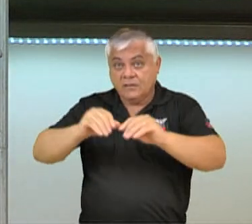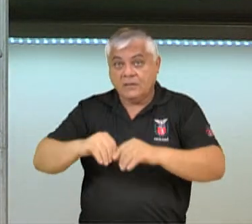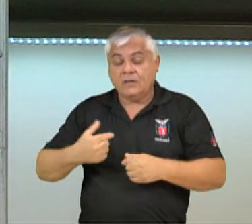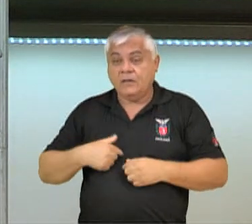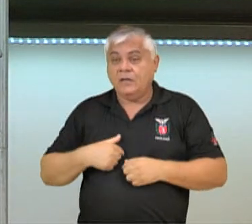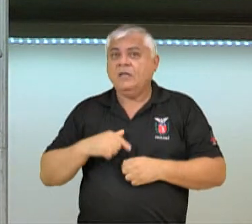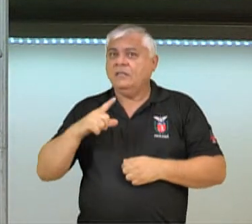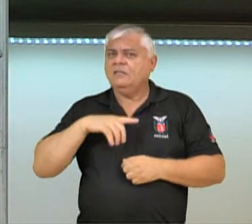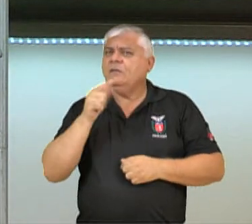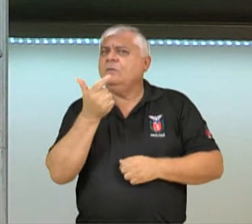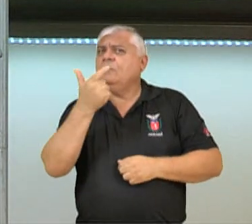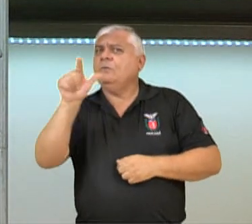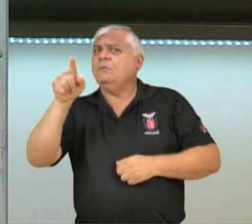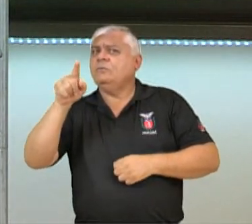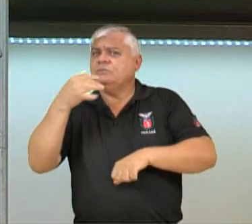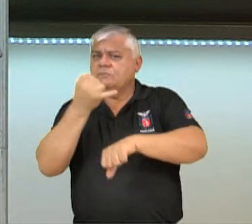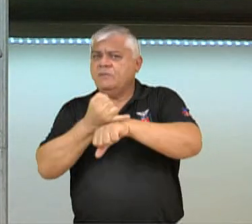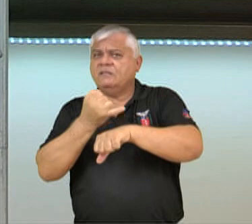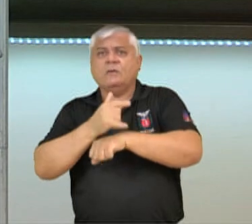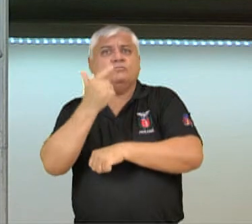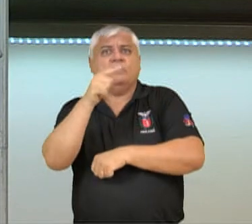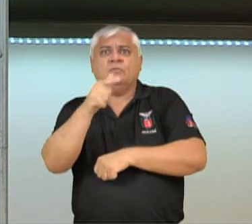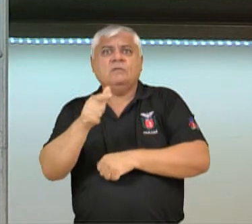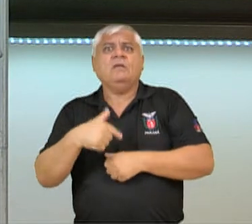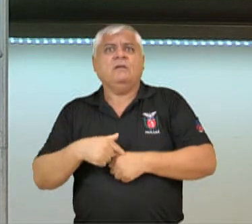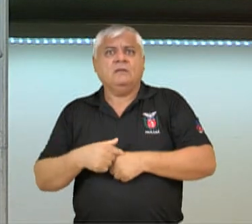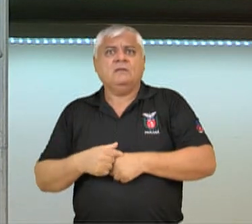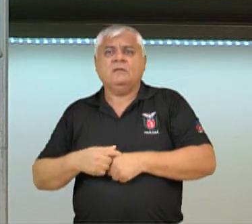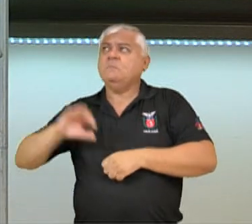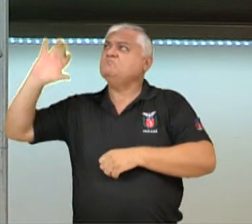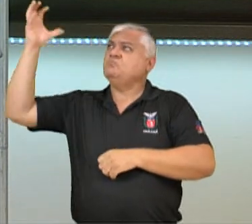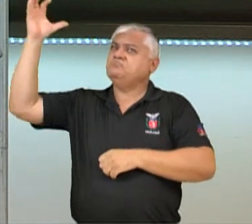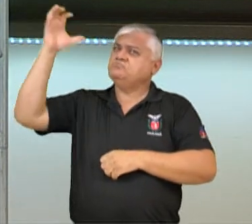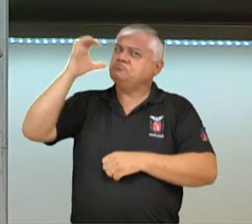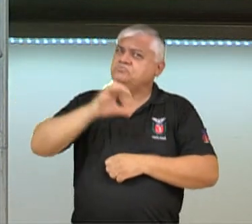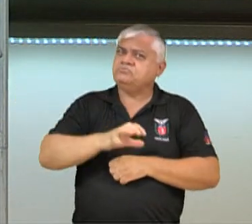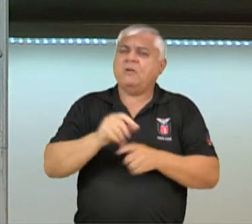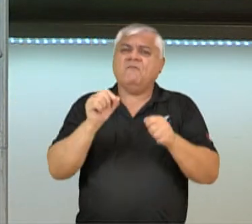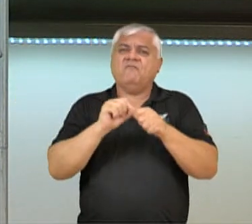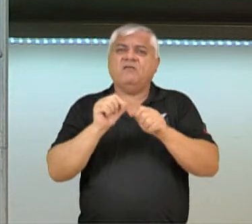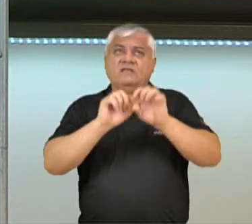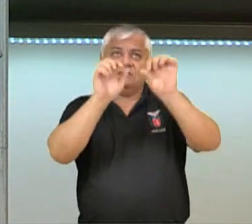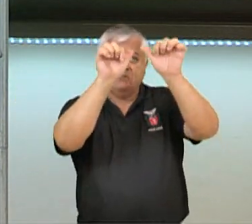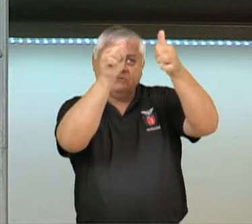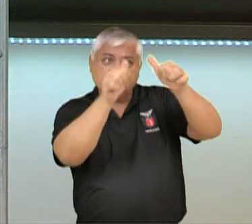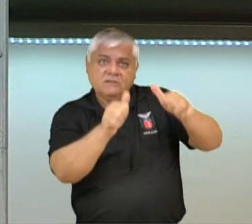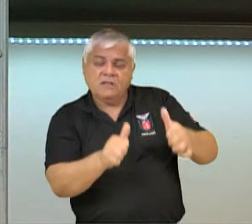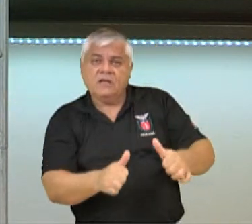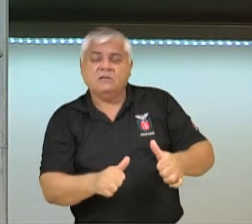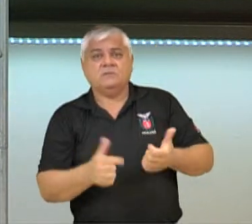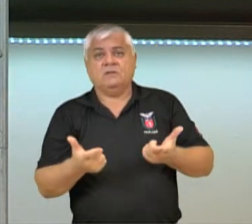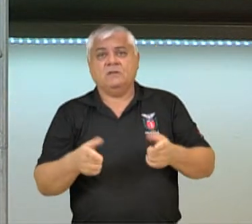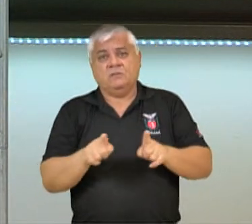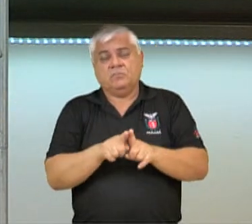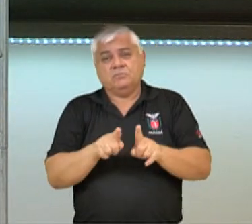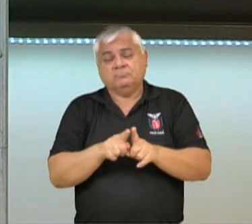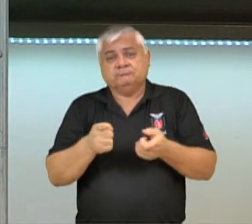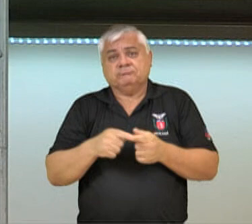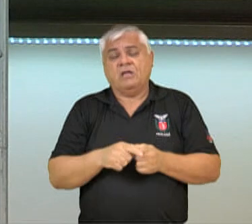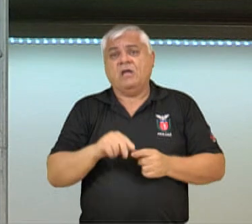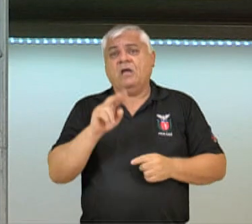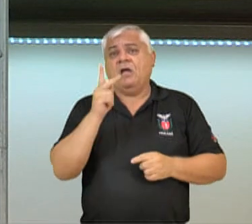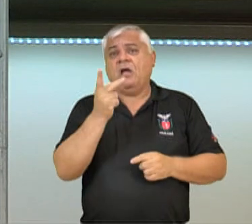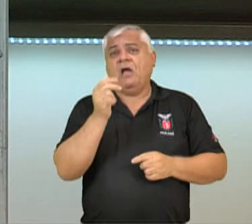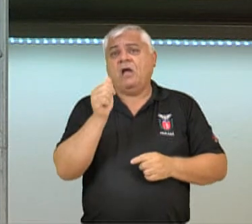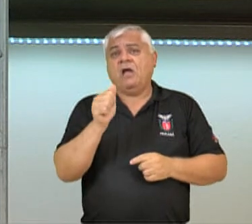planeta que os povos da antiguidade fizeram algumas estátuas ou alguns objetos. Por exemplo, o Código de Hammurabi, feito